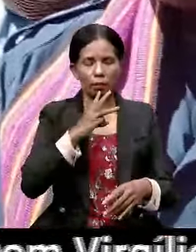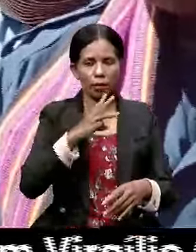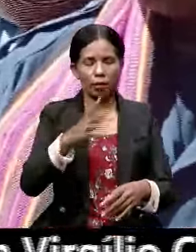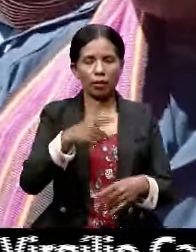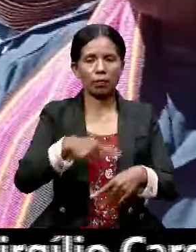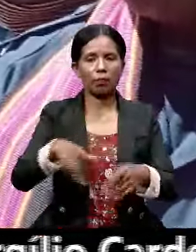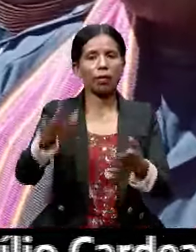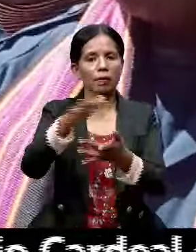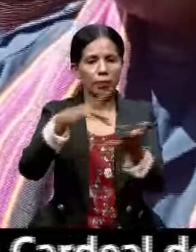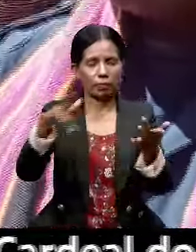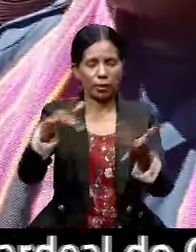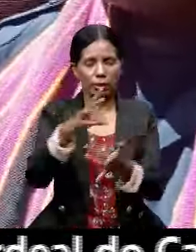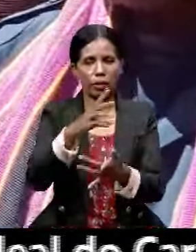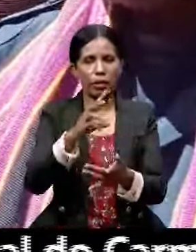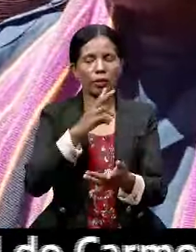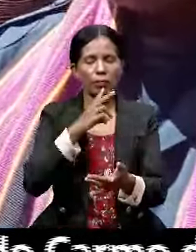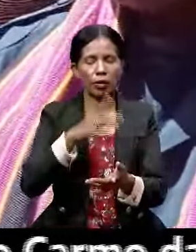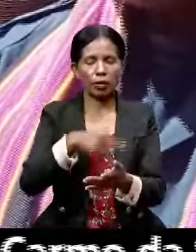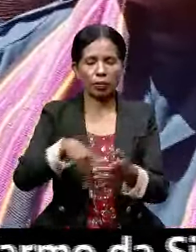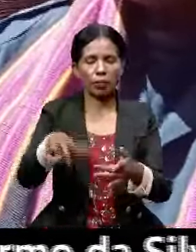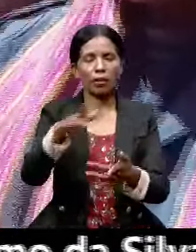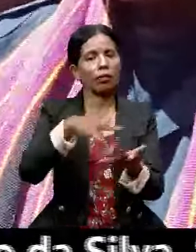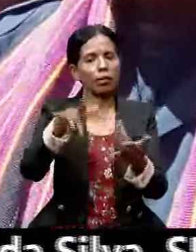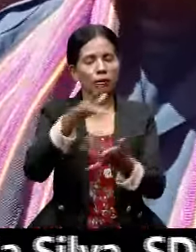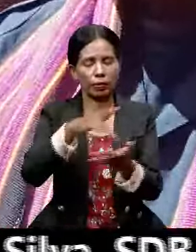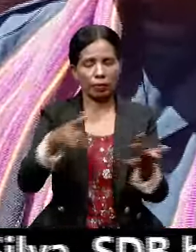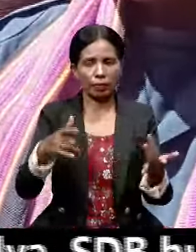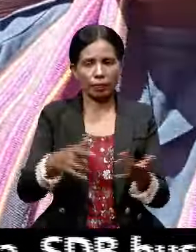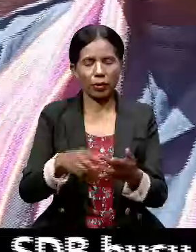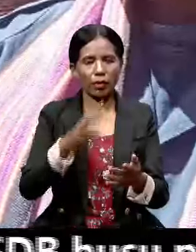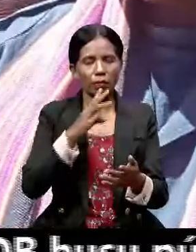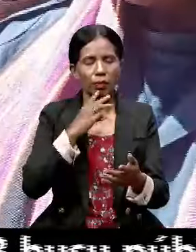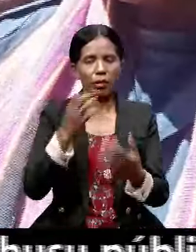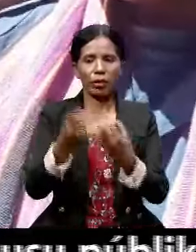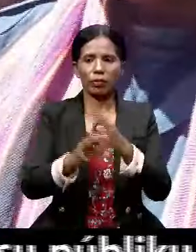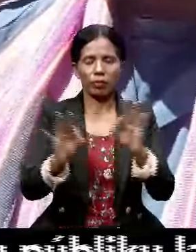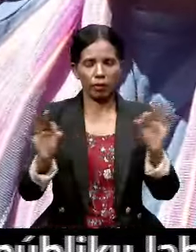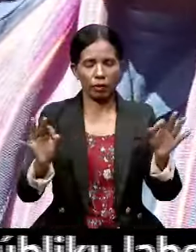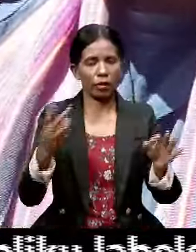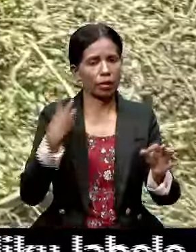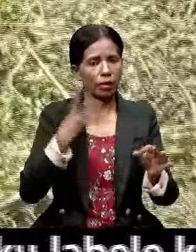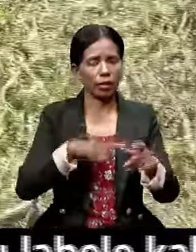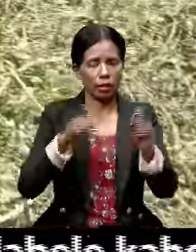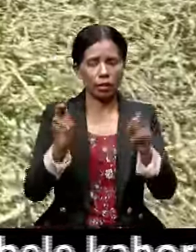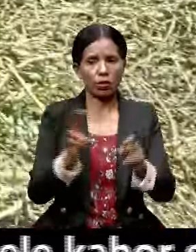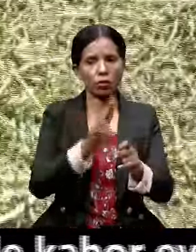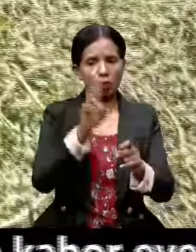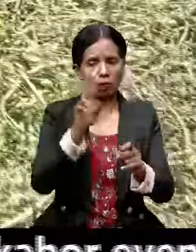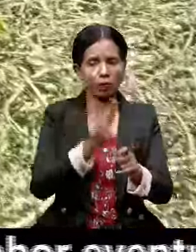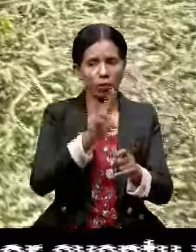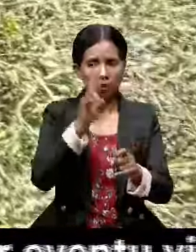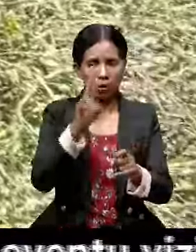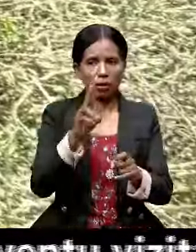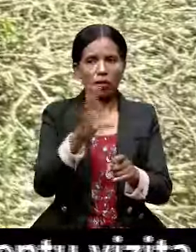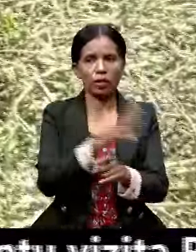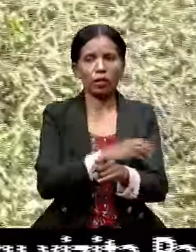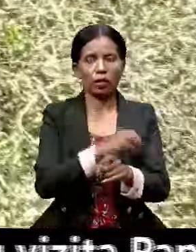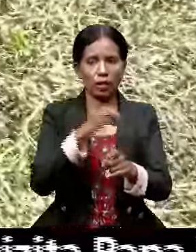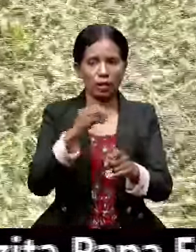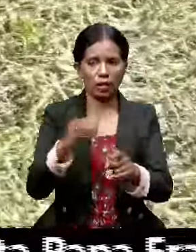deh, bebas diudet, deh gratis tadi. Ita tengka provita, rai